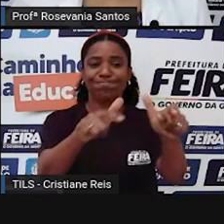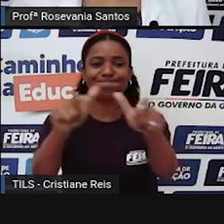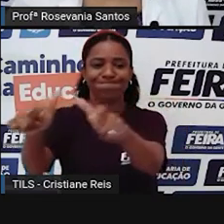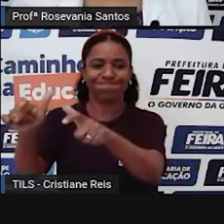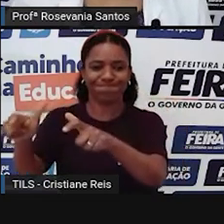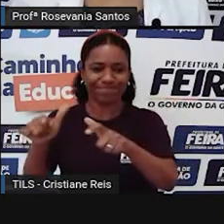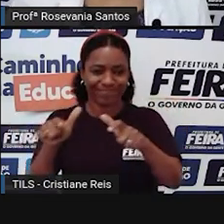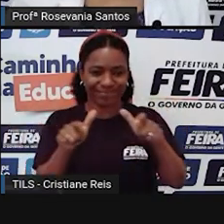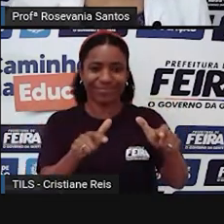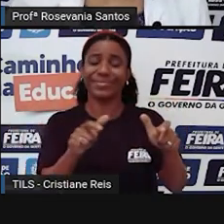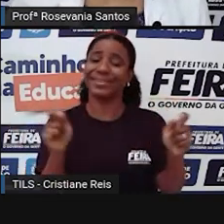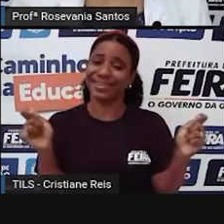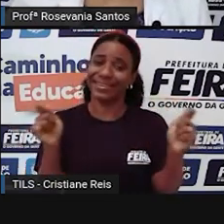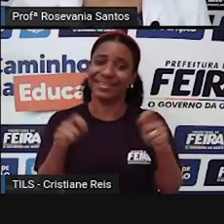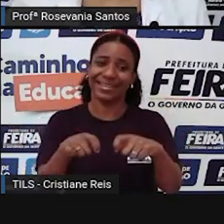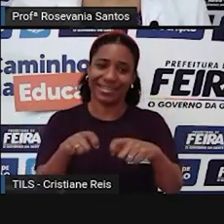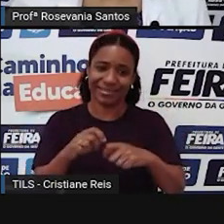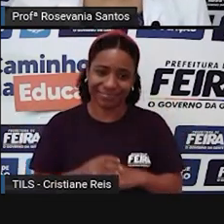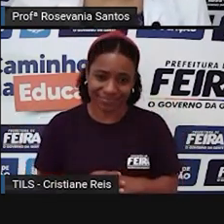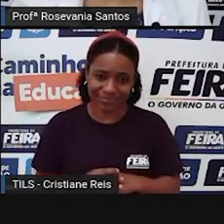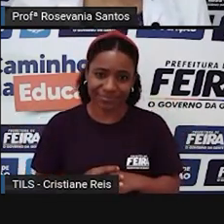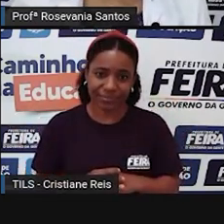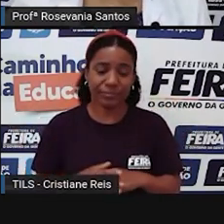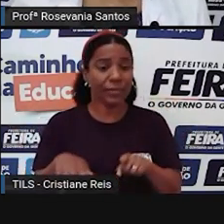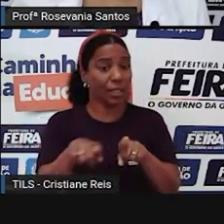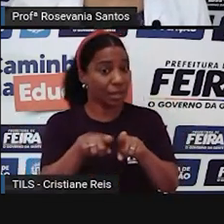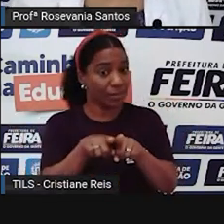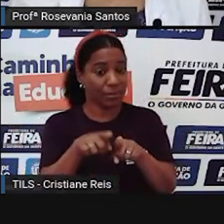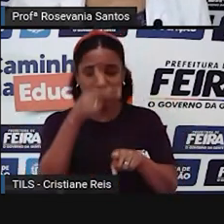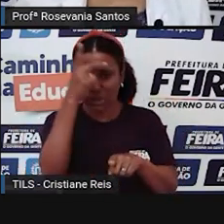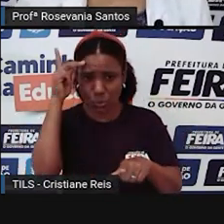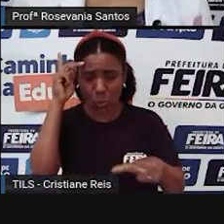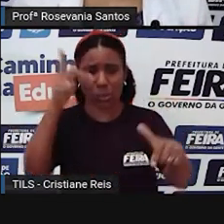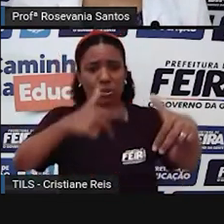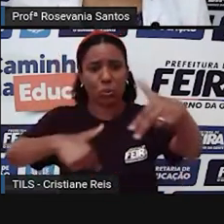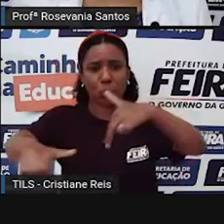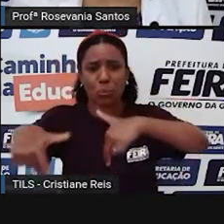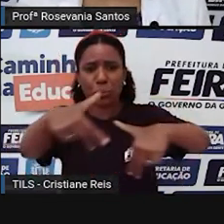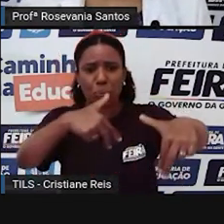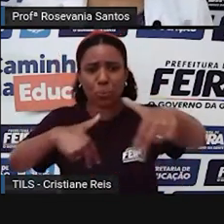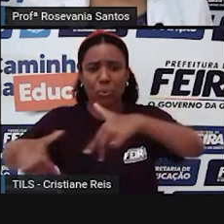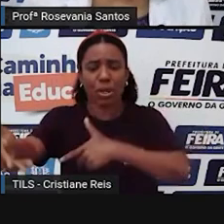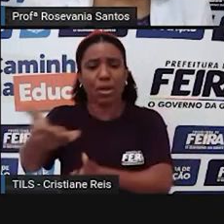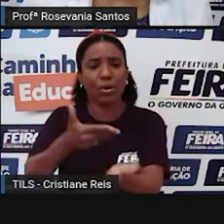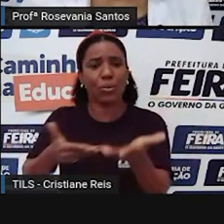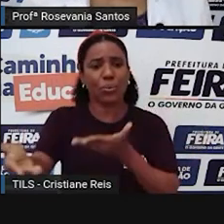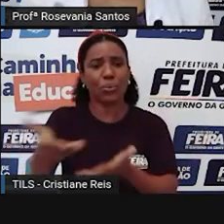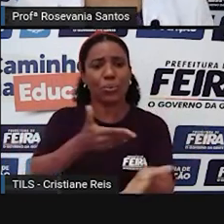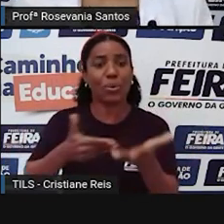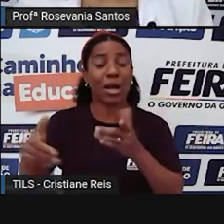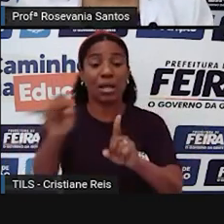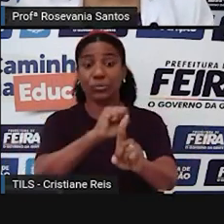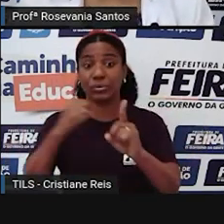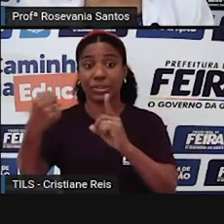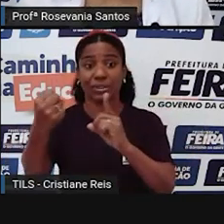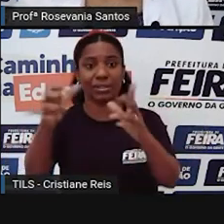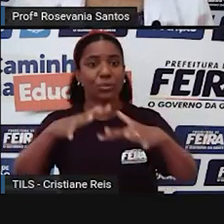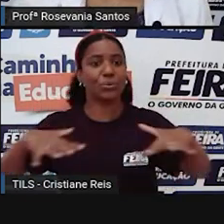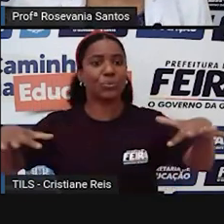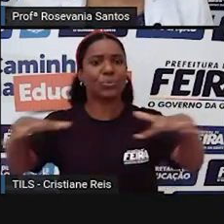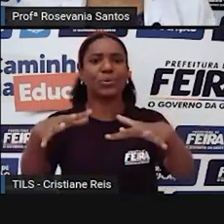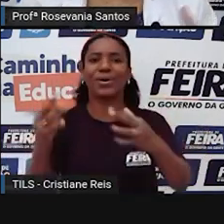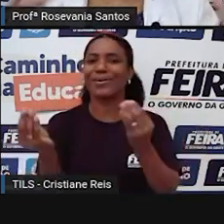esse espaço. E pelo modo como as pessoas se relacionam. Então, como é que as sociedades elas interagem aí nesse